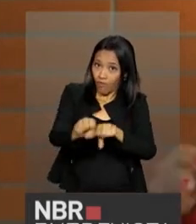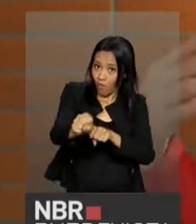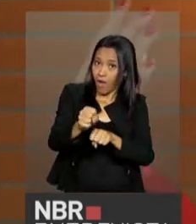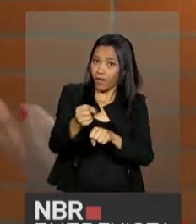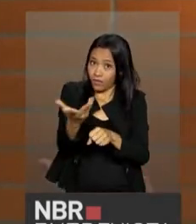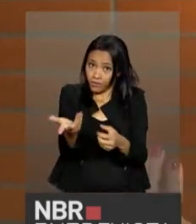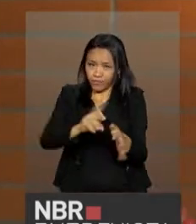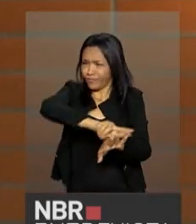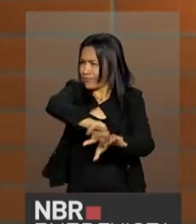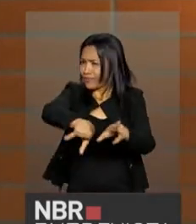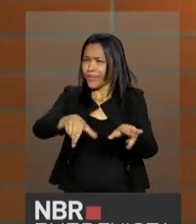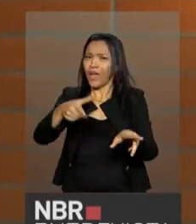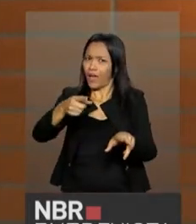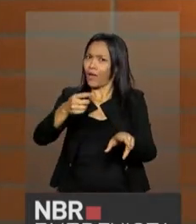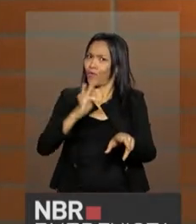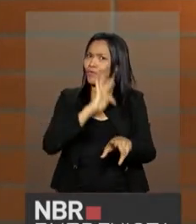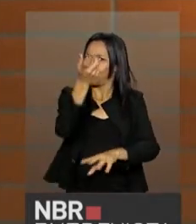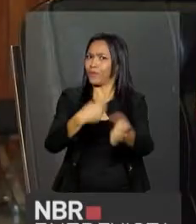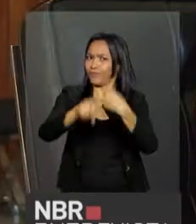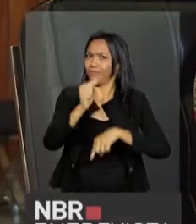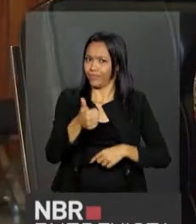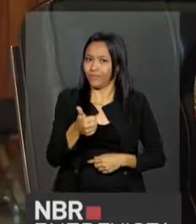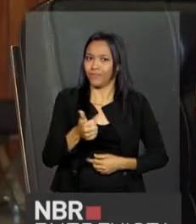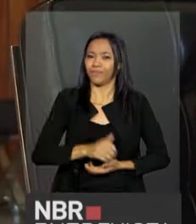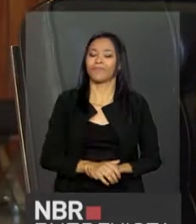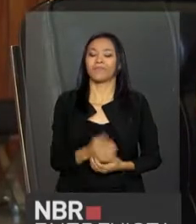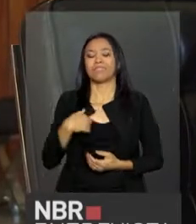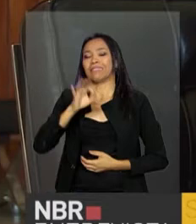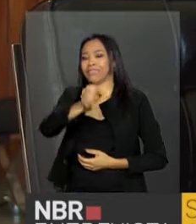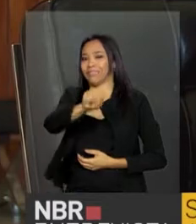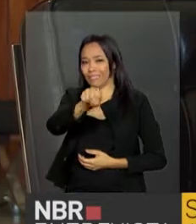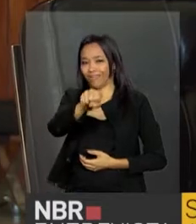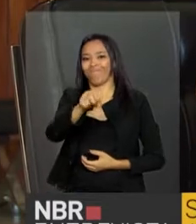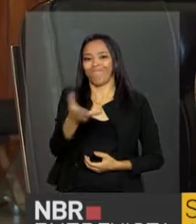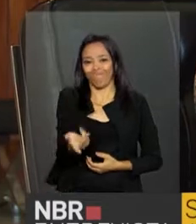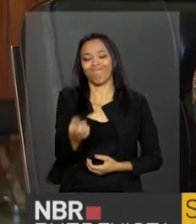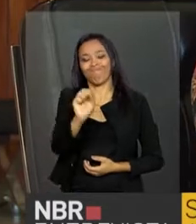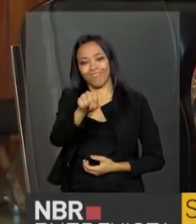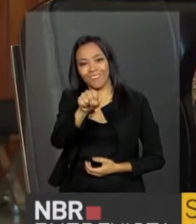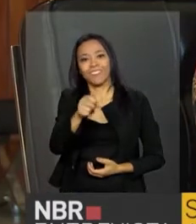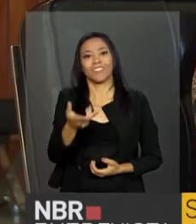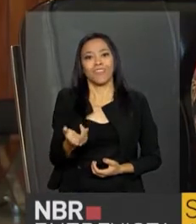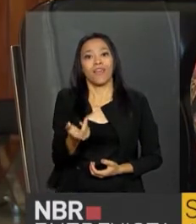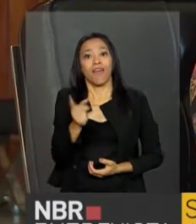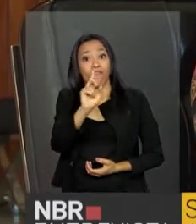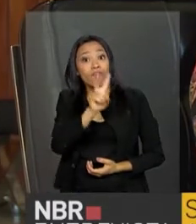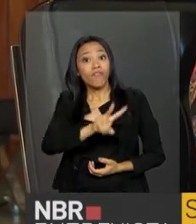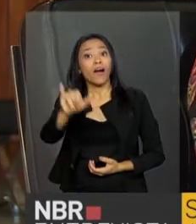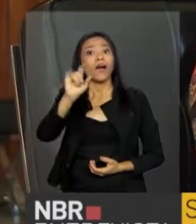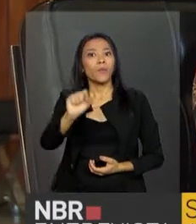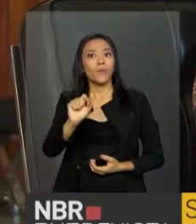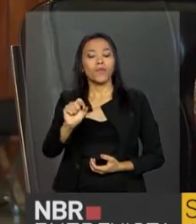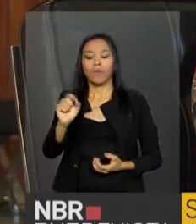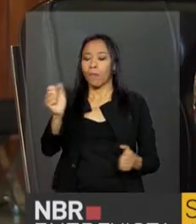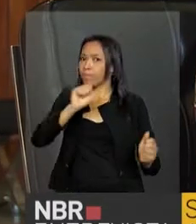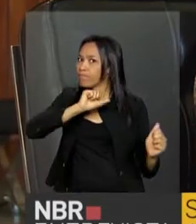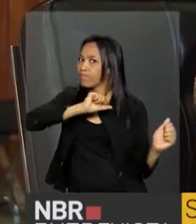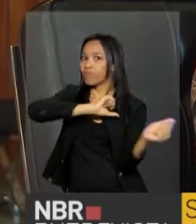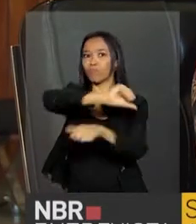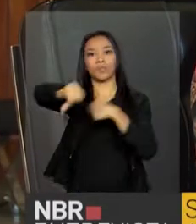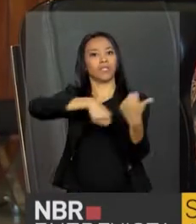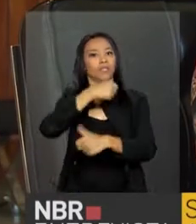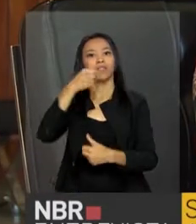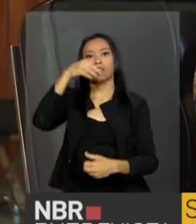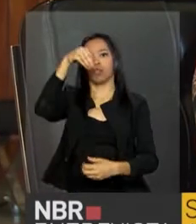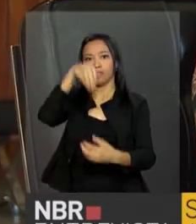enfim, é um futuro promissor para essa área. Sem dúvida, sem dúvida, porque vai gerar mesmo uma mudança no mercado